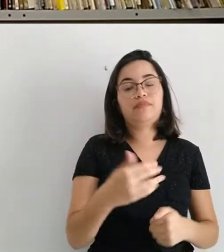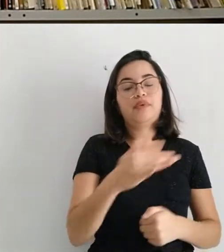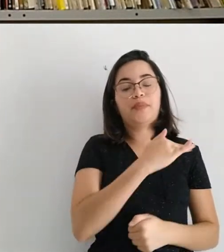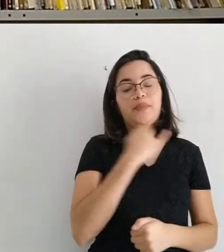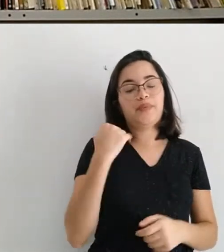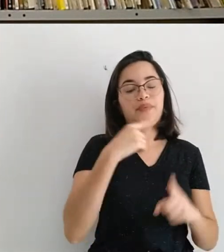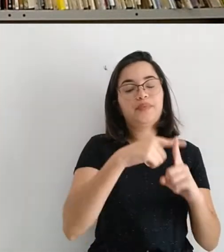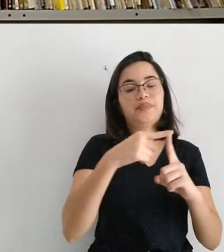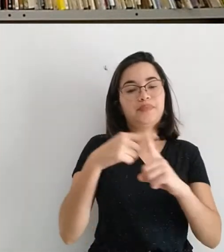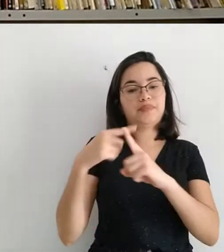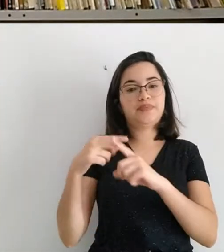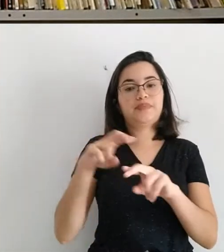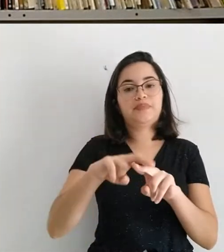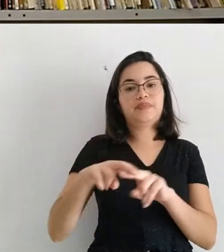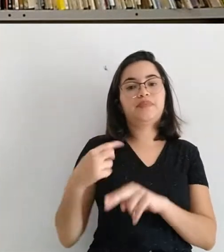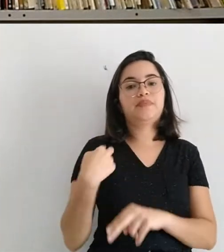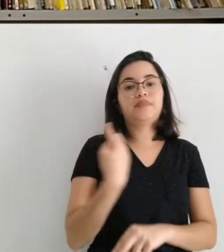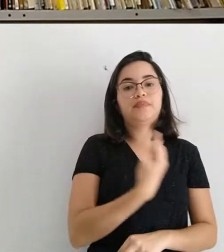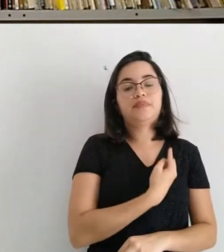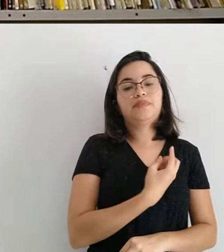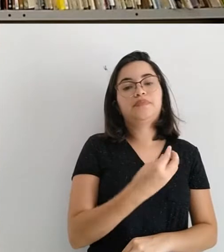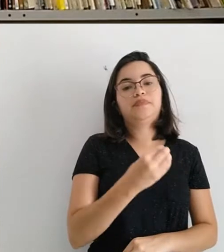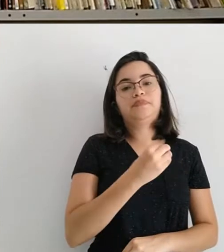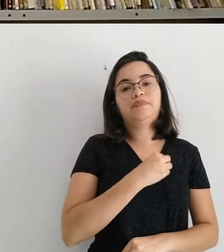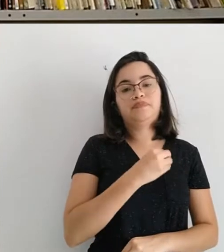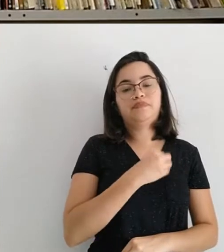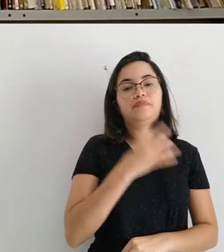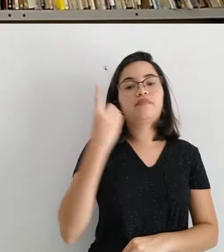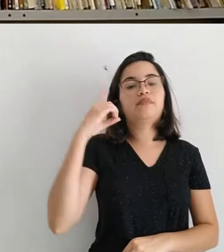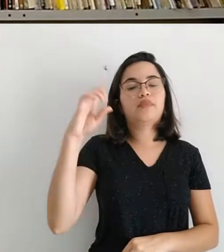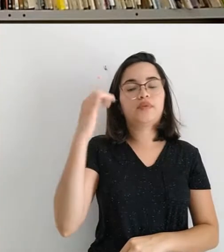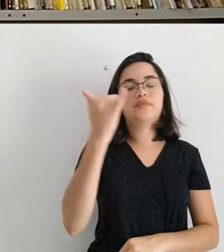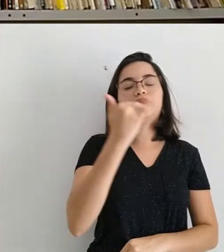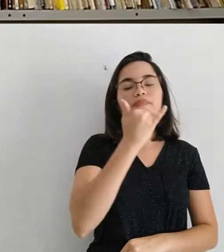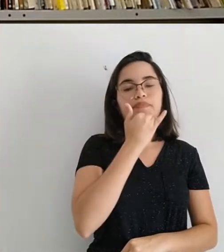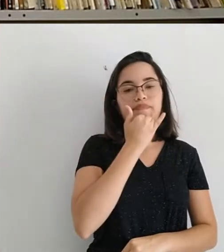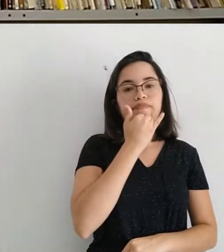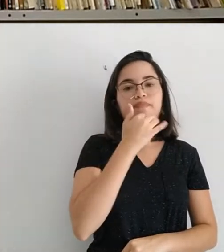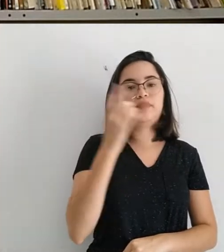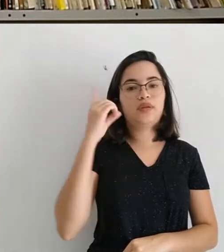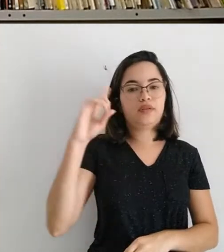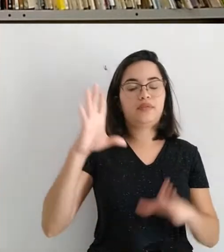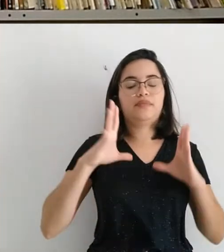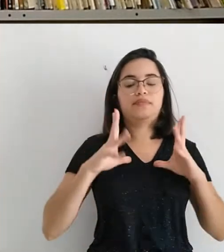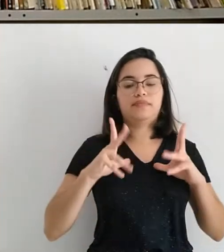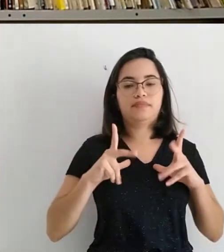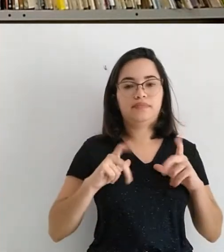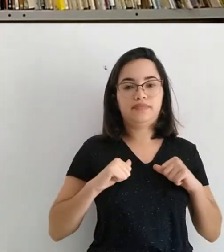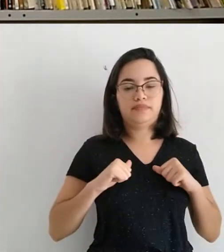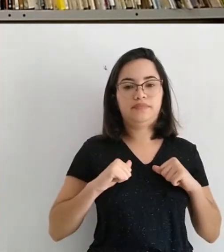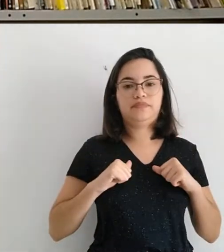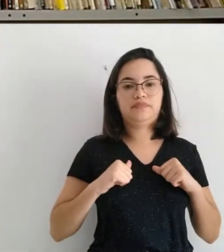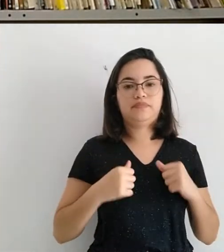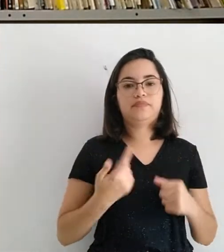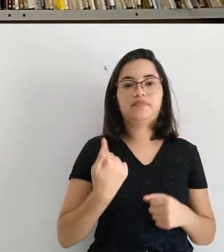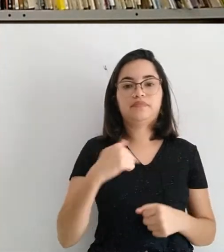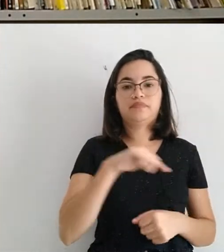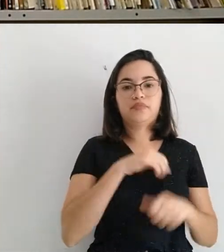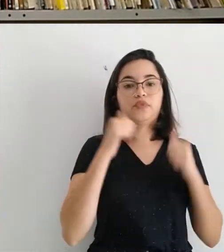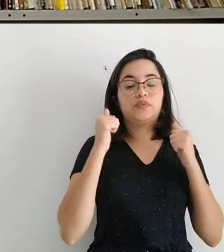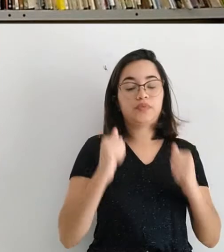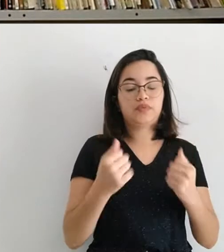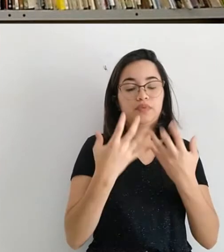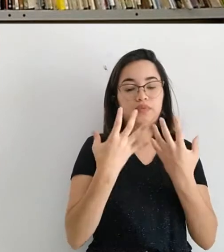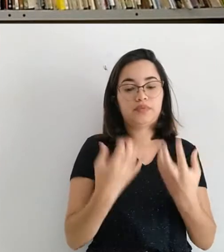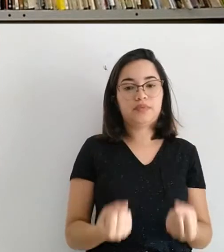que morreu na cruz pelos nossos pecados. E Deus nos perdoa, Deus nos purifica, e nós